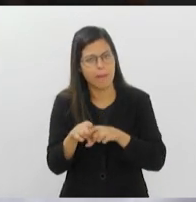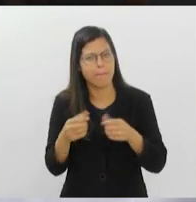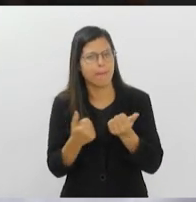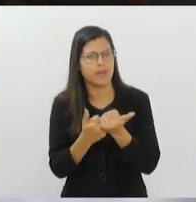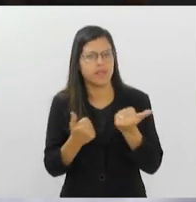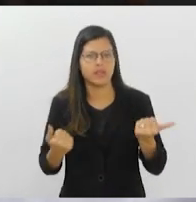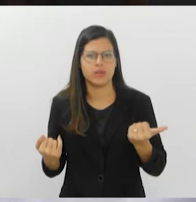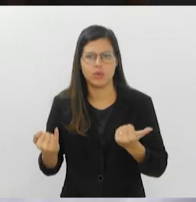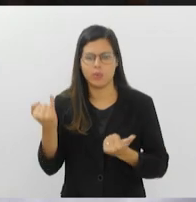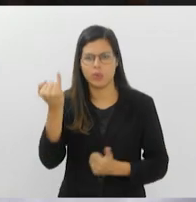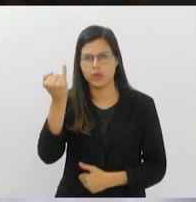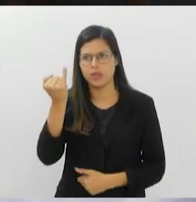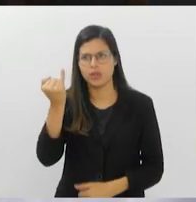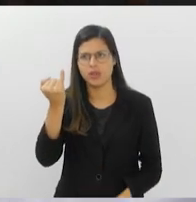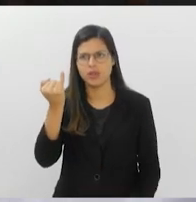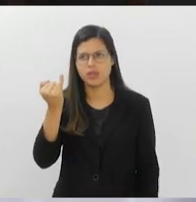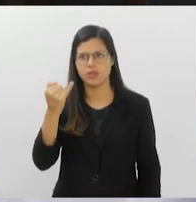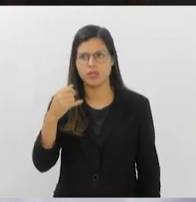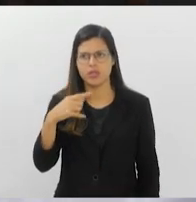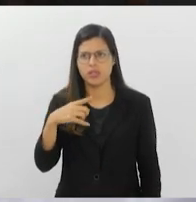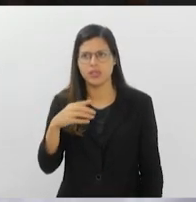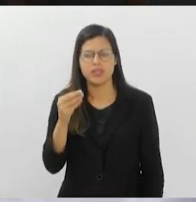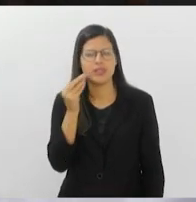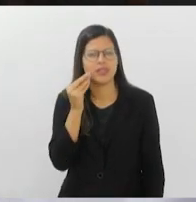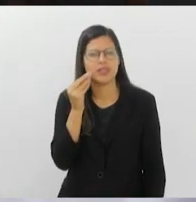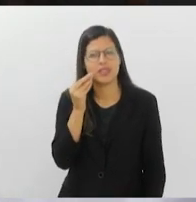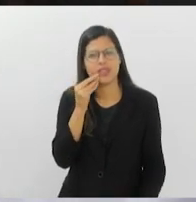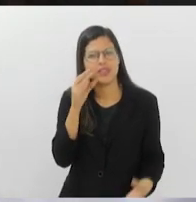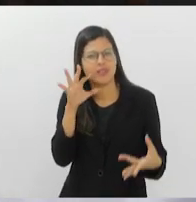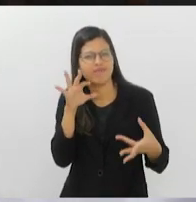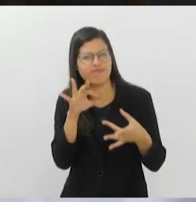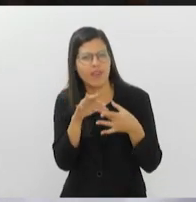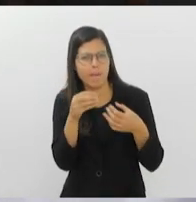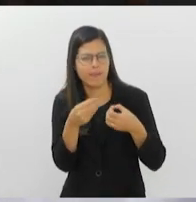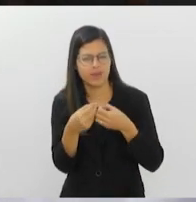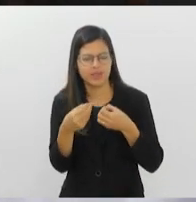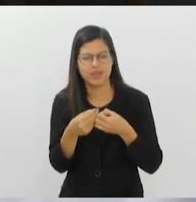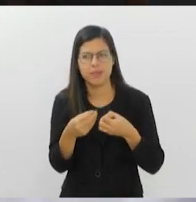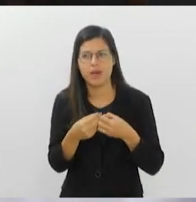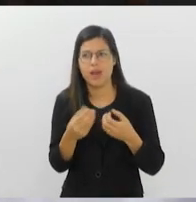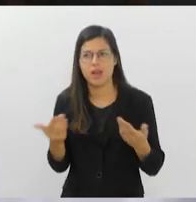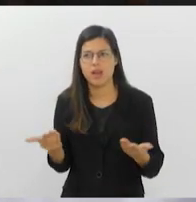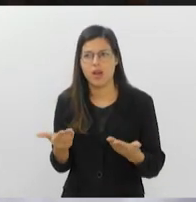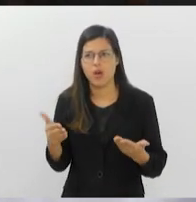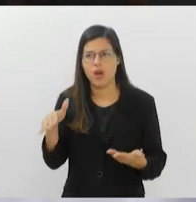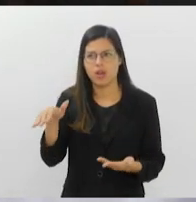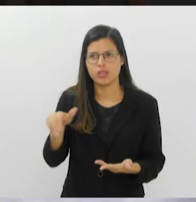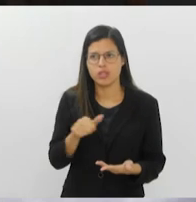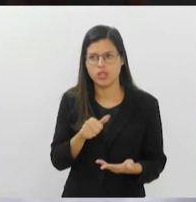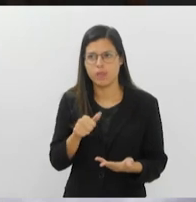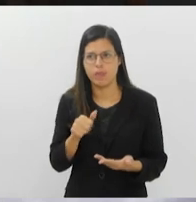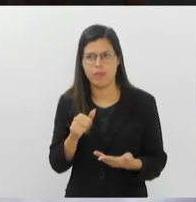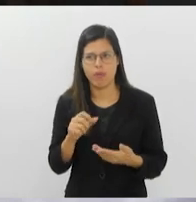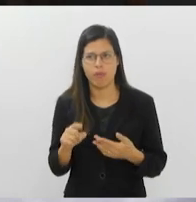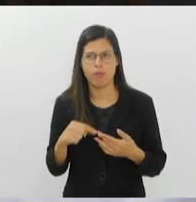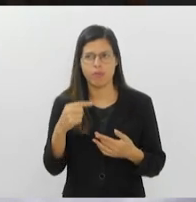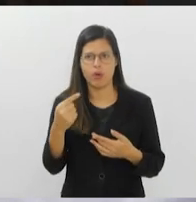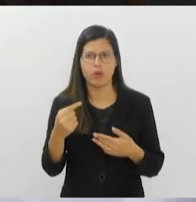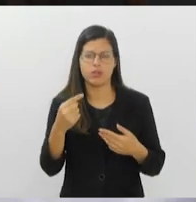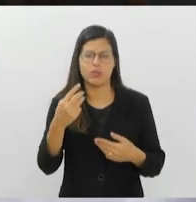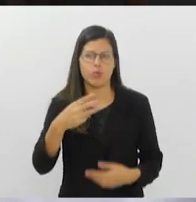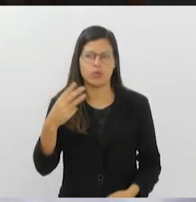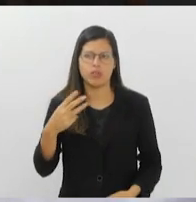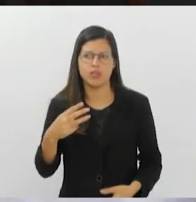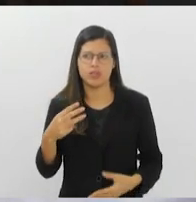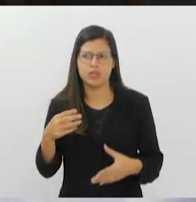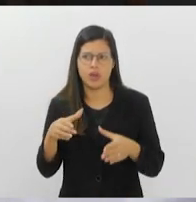tem cada vez mais tentando estreitar a relação. E agora, né, nós vamos chamar já na sequência um terceiro